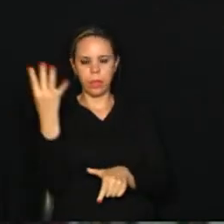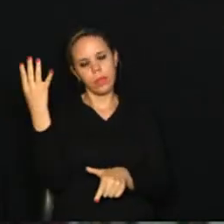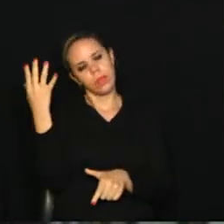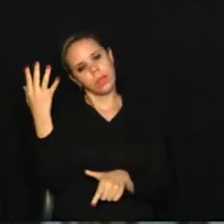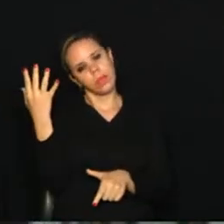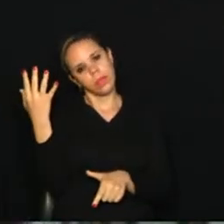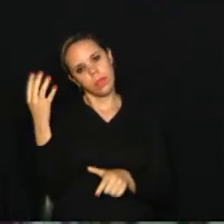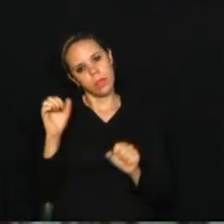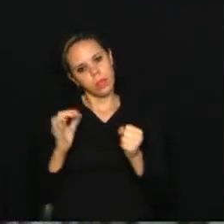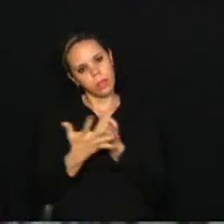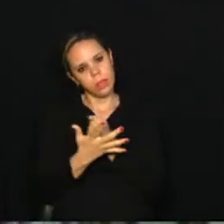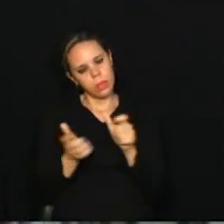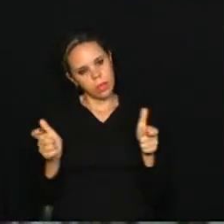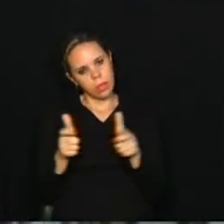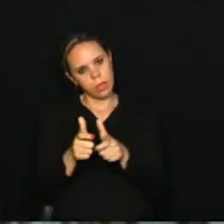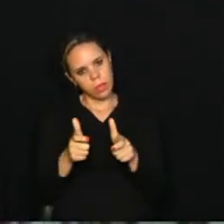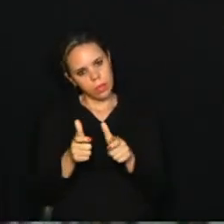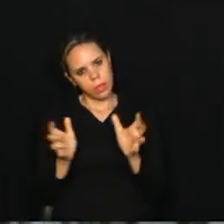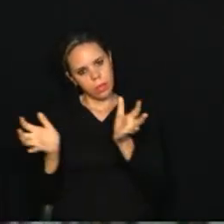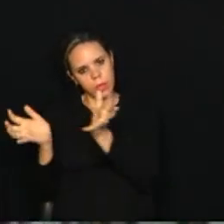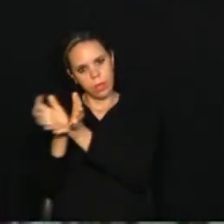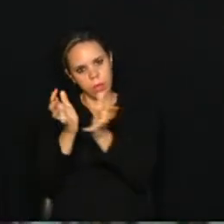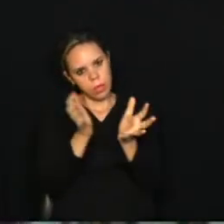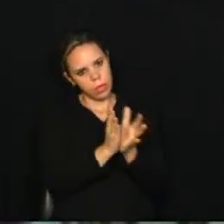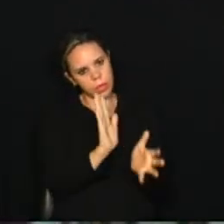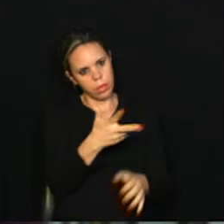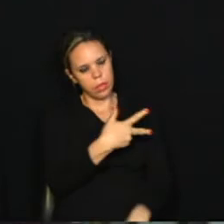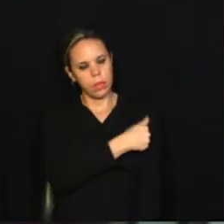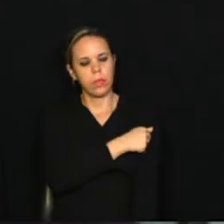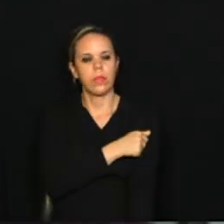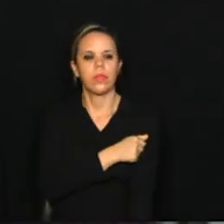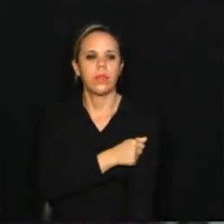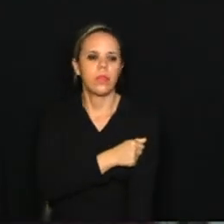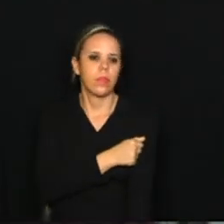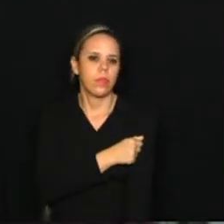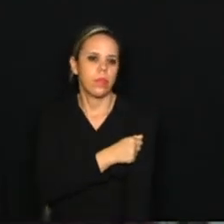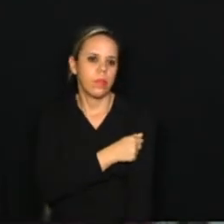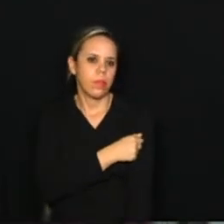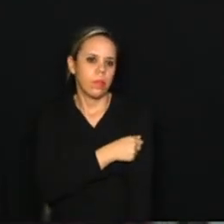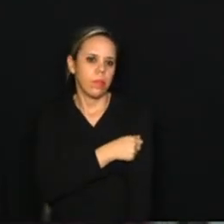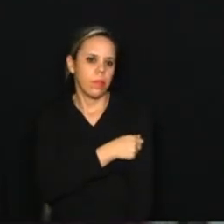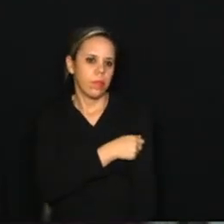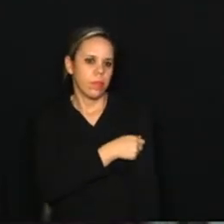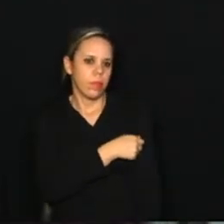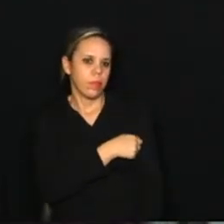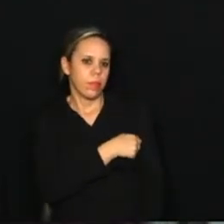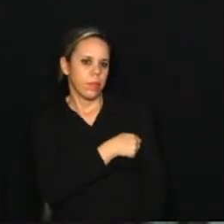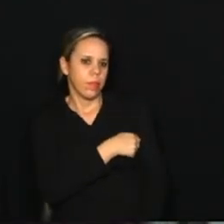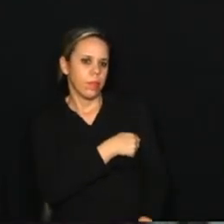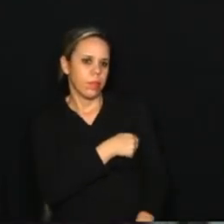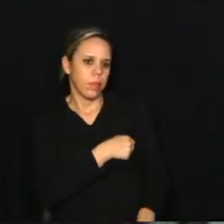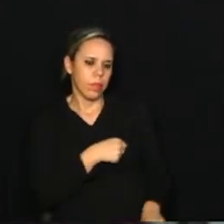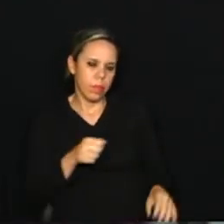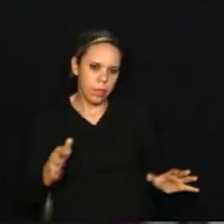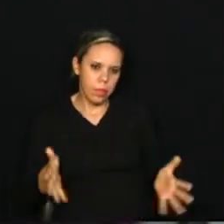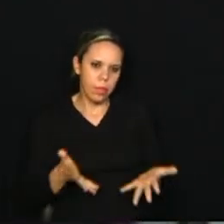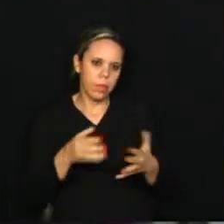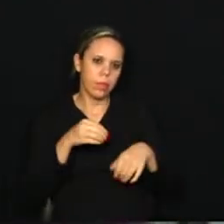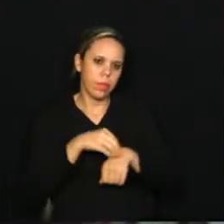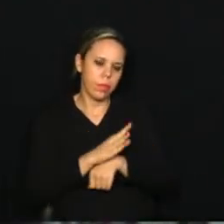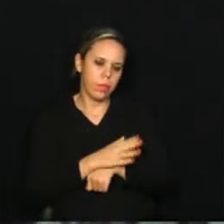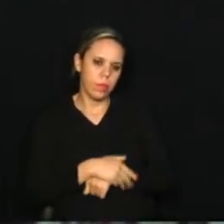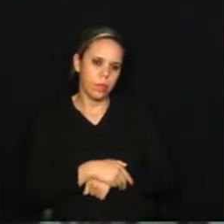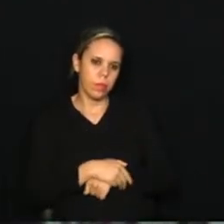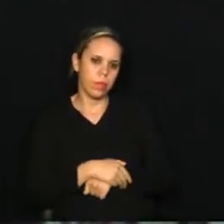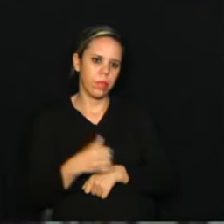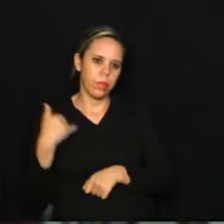da Covid-19 nesses grupos que já estão vacinados. E aí vai empurrando a